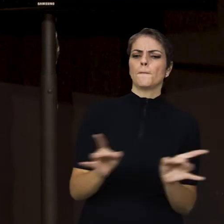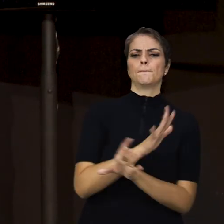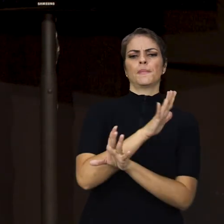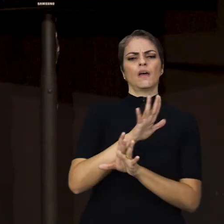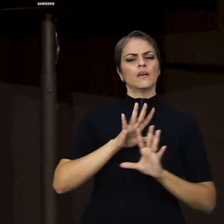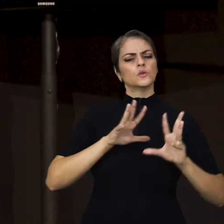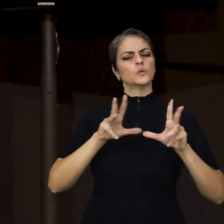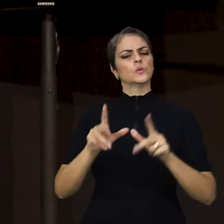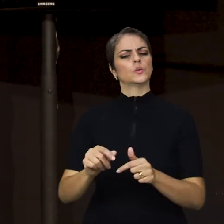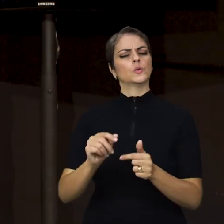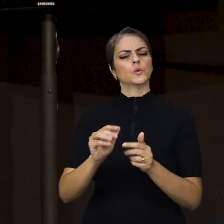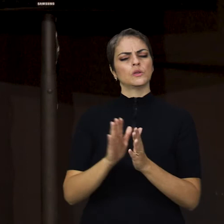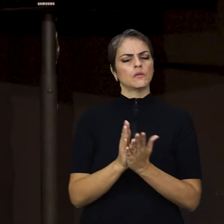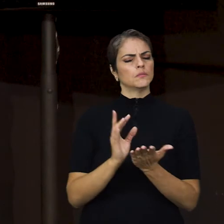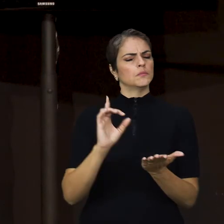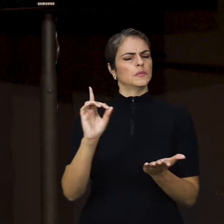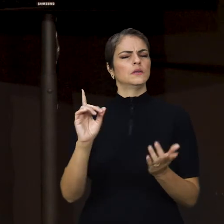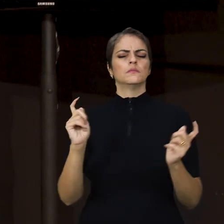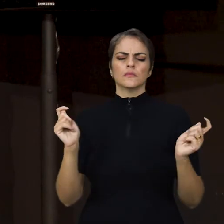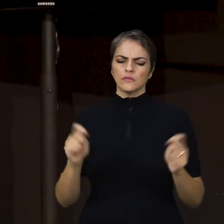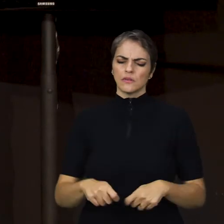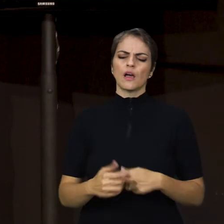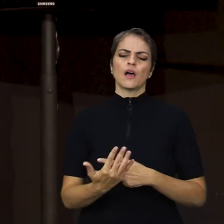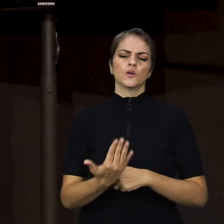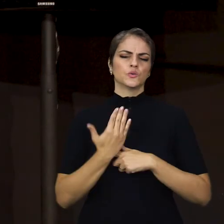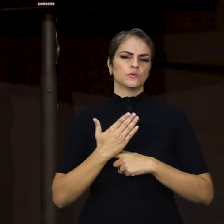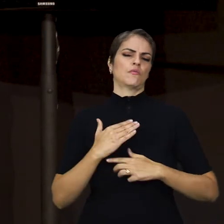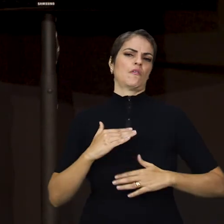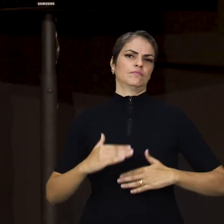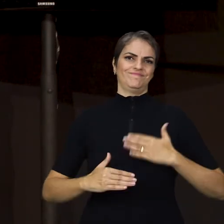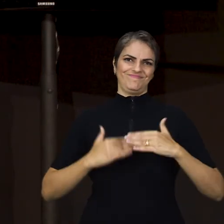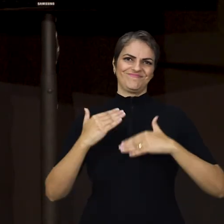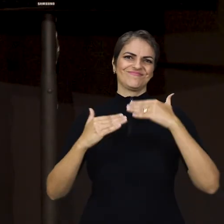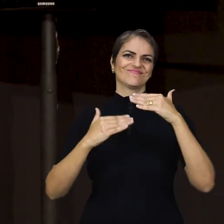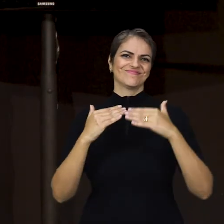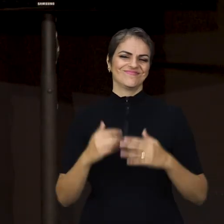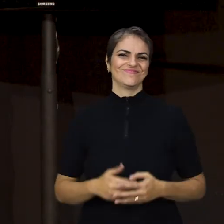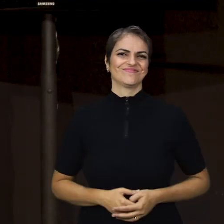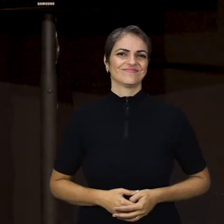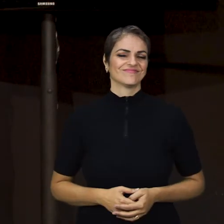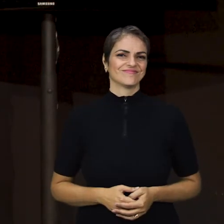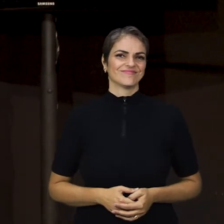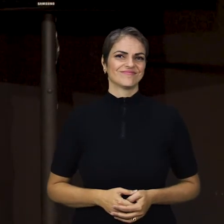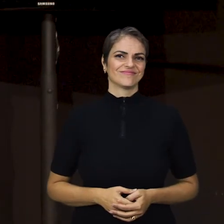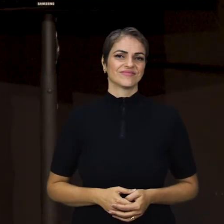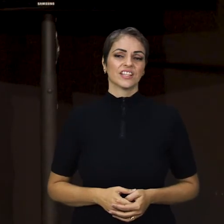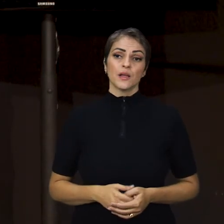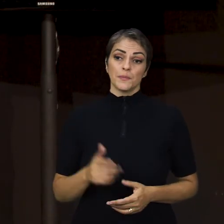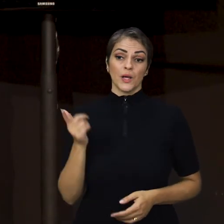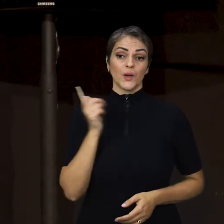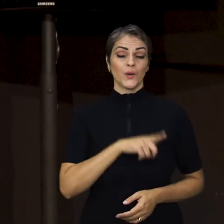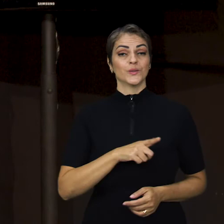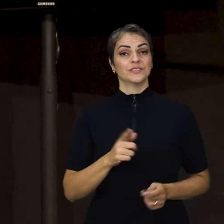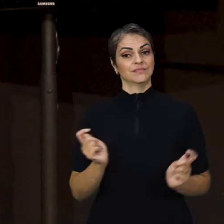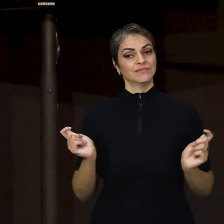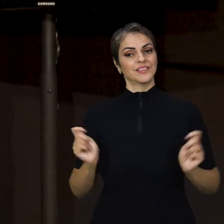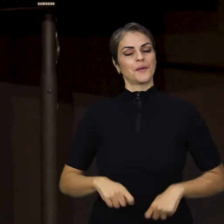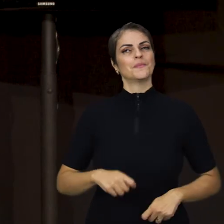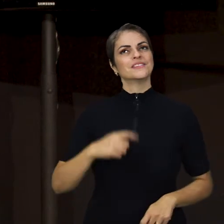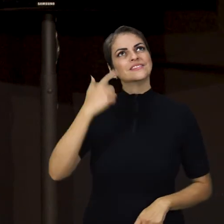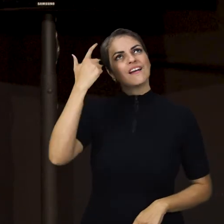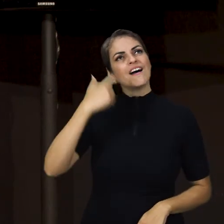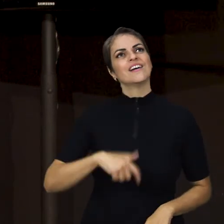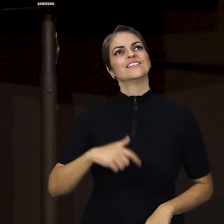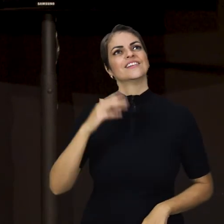todo o conteúdo do texto bíblico, vai já ser suficiente, na maioria das vezes, para nos capacitar a uma